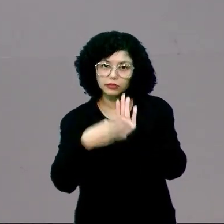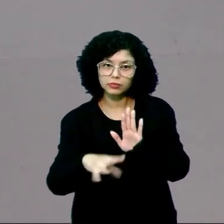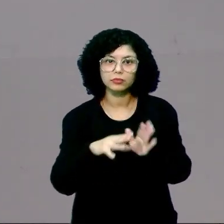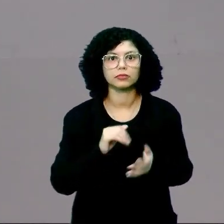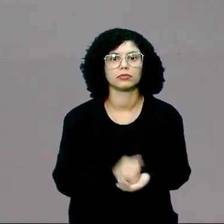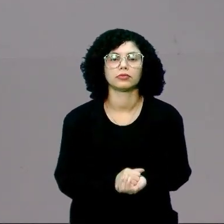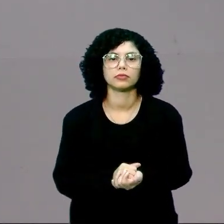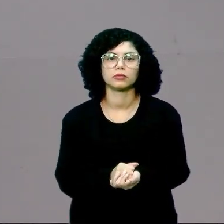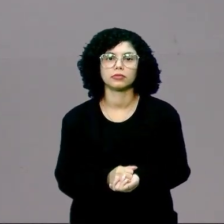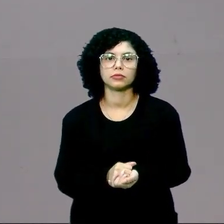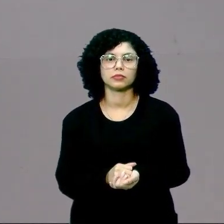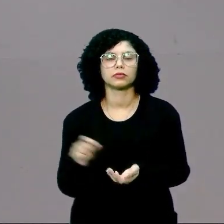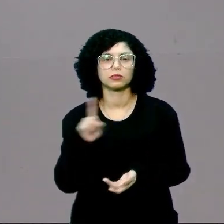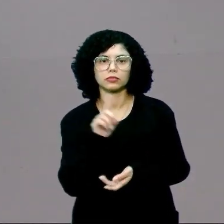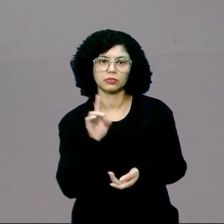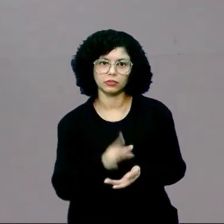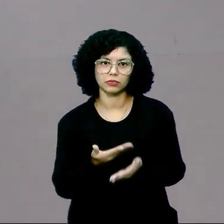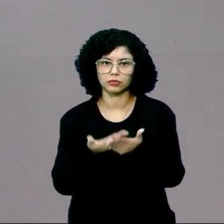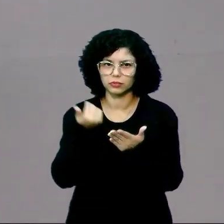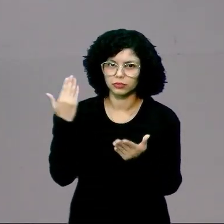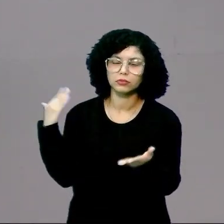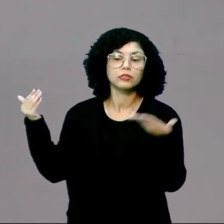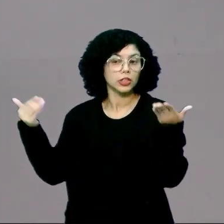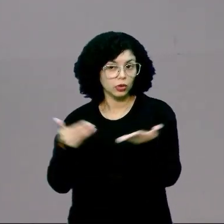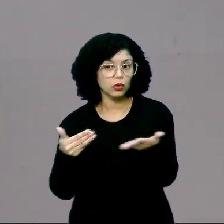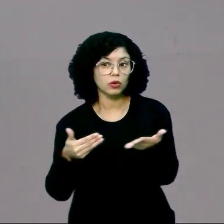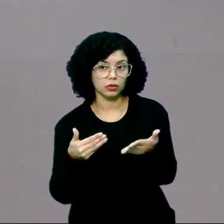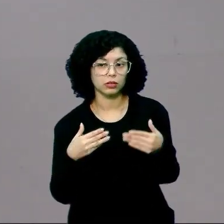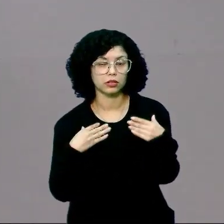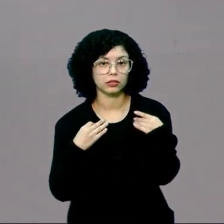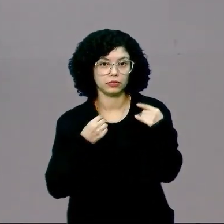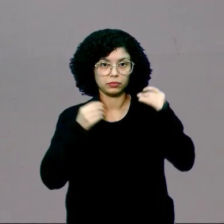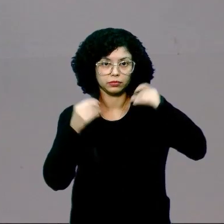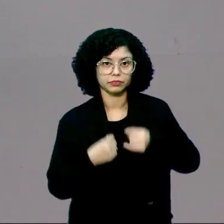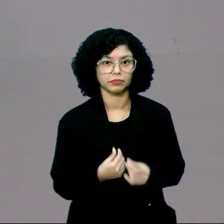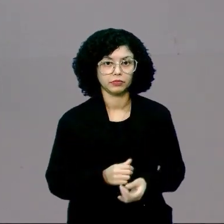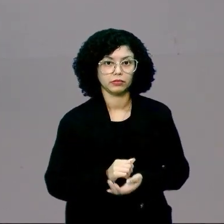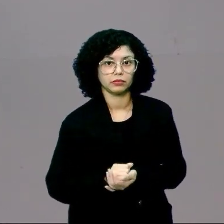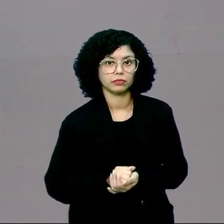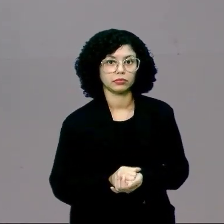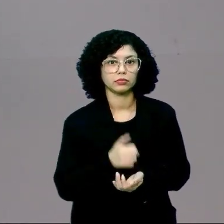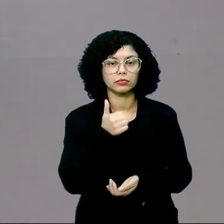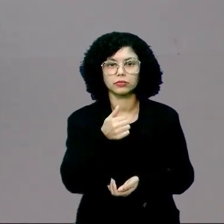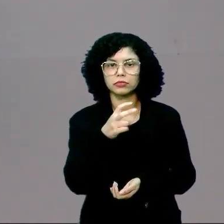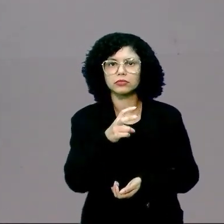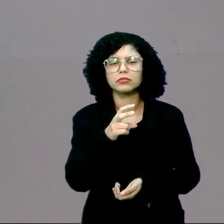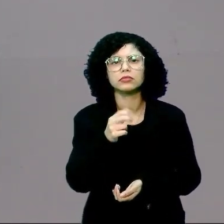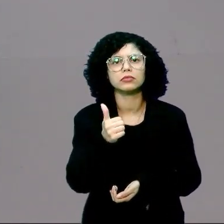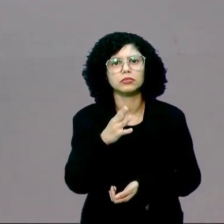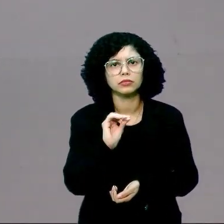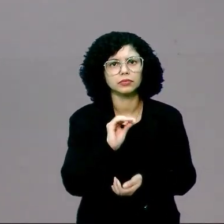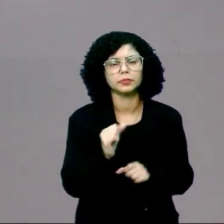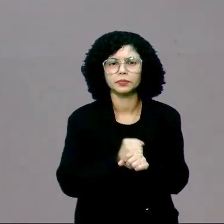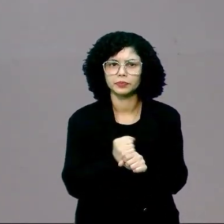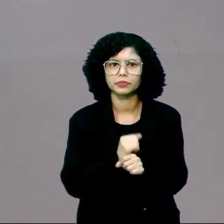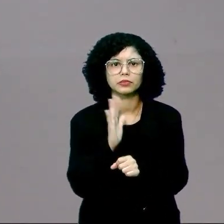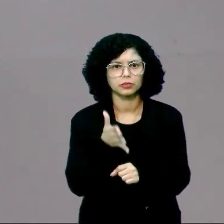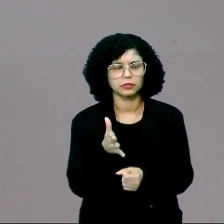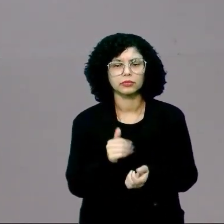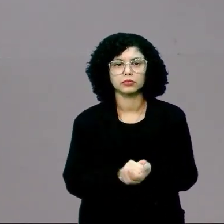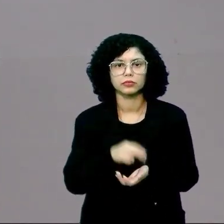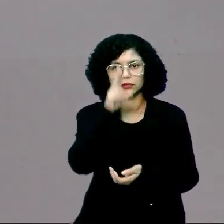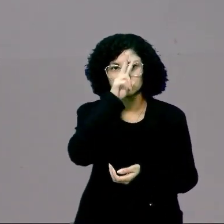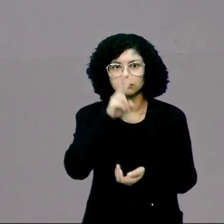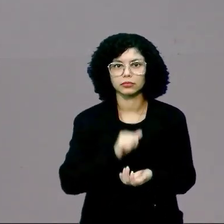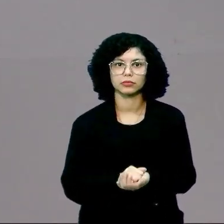mídias, né, elas não são muito antigas, elas são recentes. Se eu falar aí de 15, 10 anos atrás aí, né, você